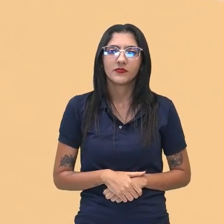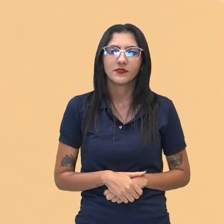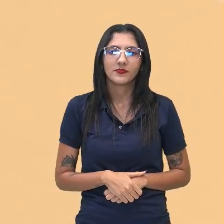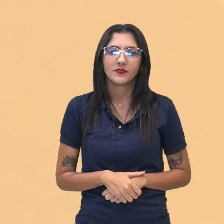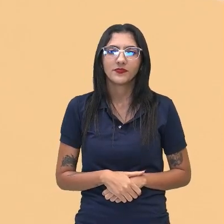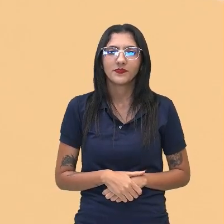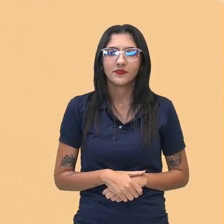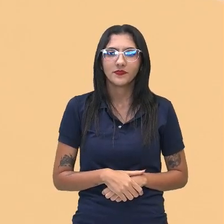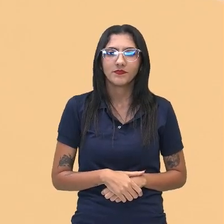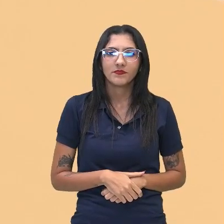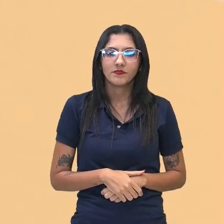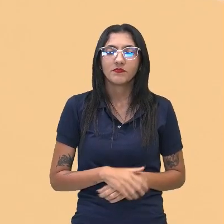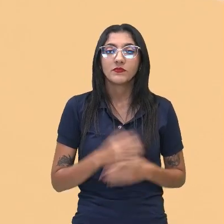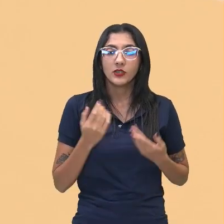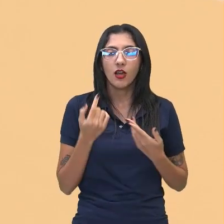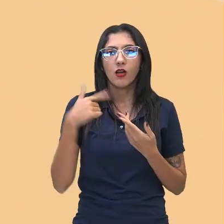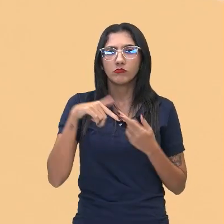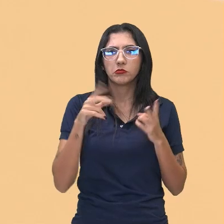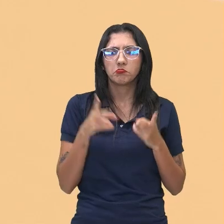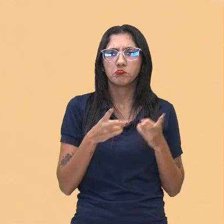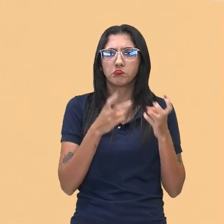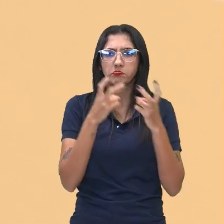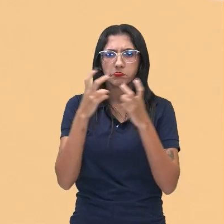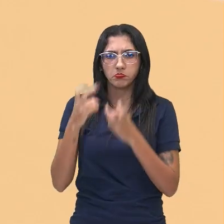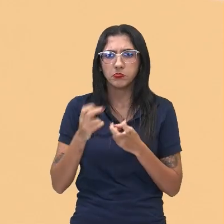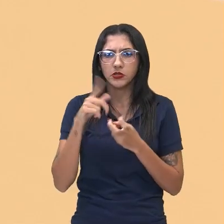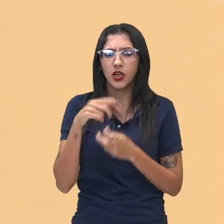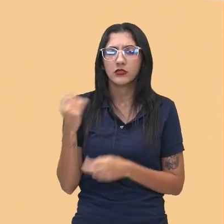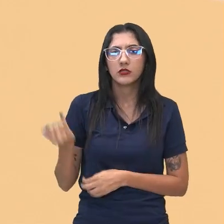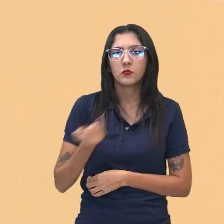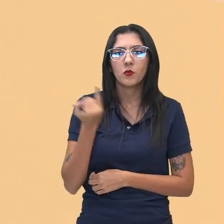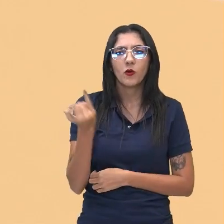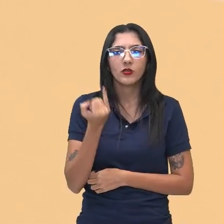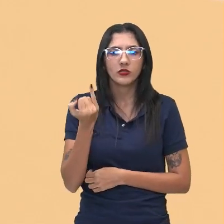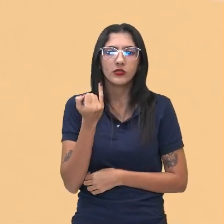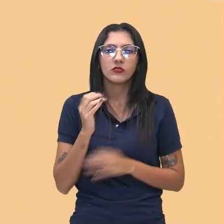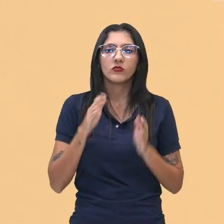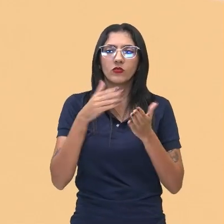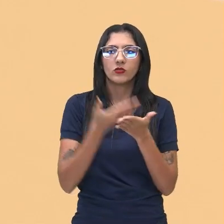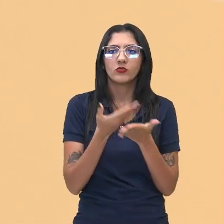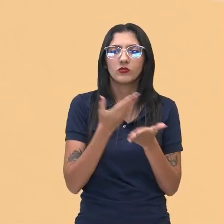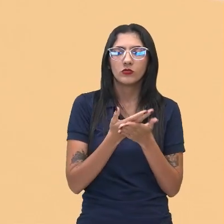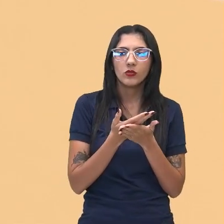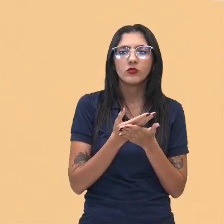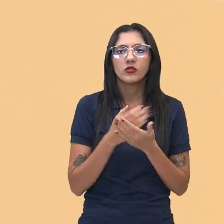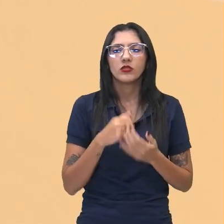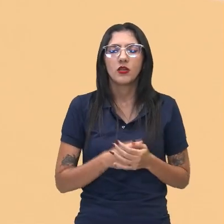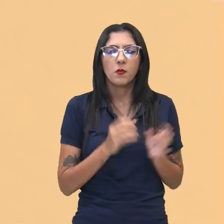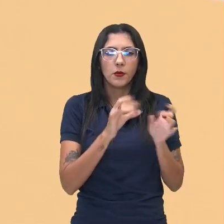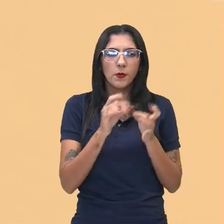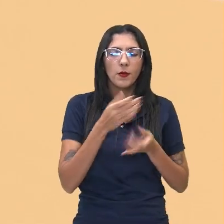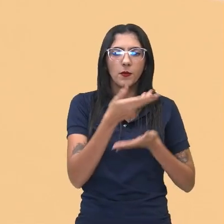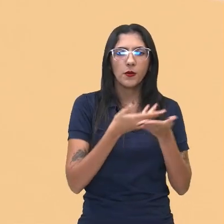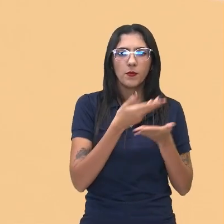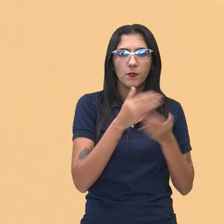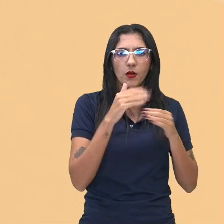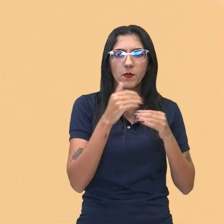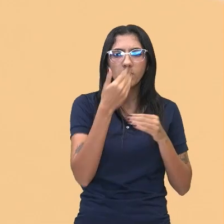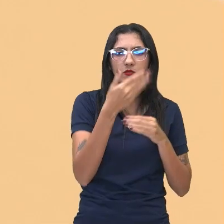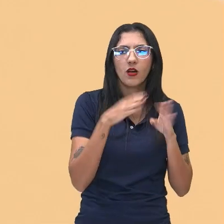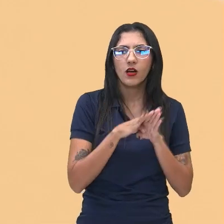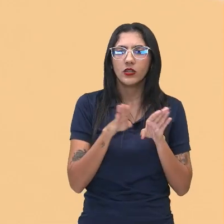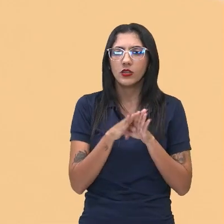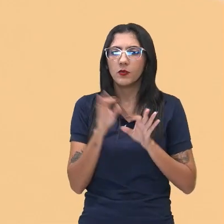bom, gente? Então, a gente observa essa importância dos estudos sobre o comércio exterior, a Organização Mundial